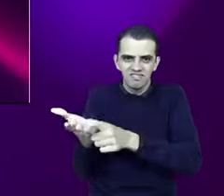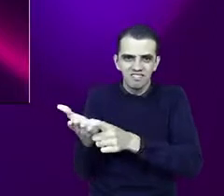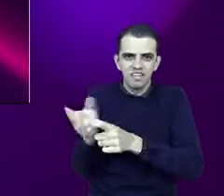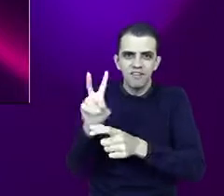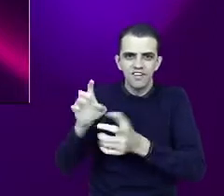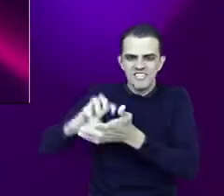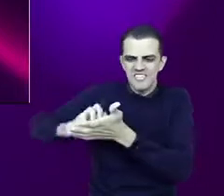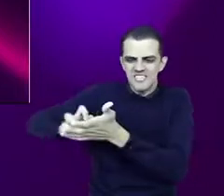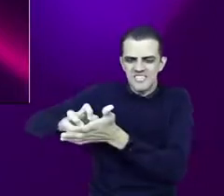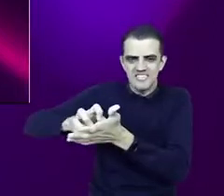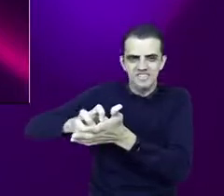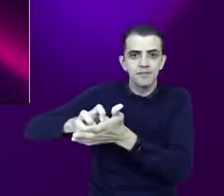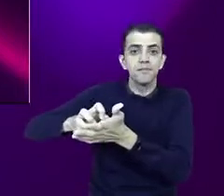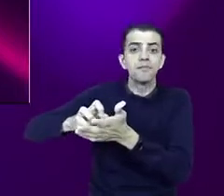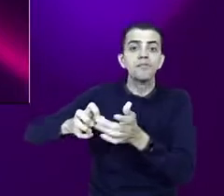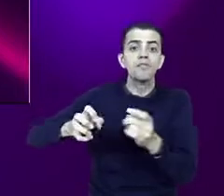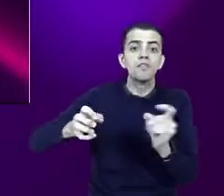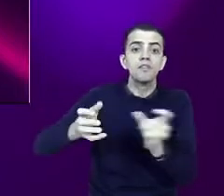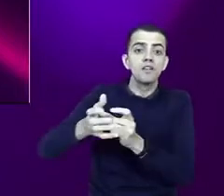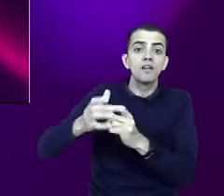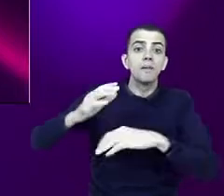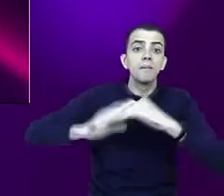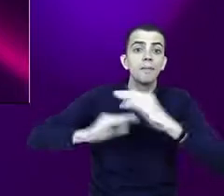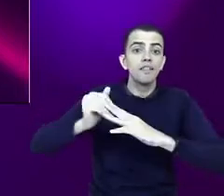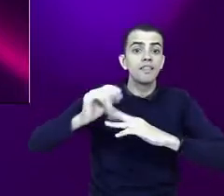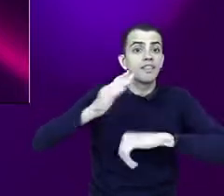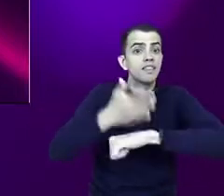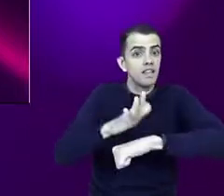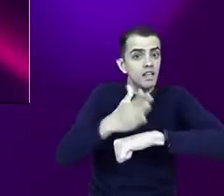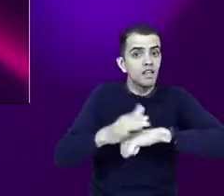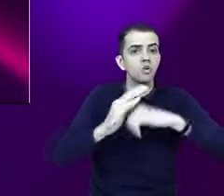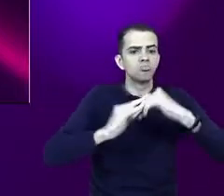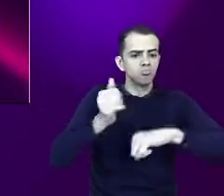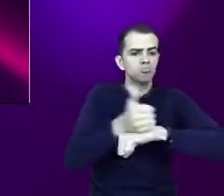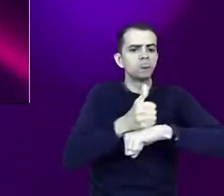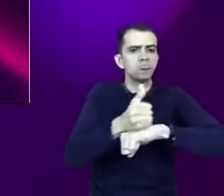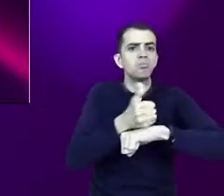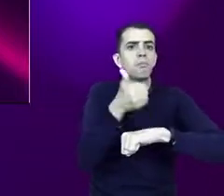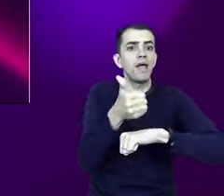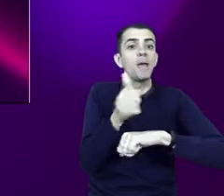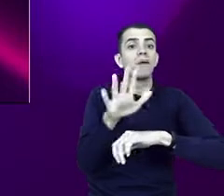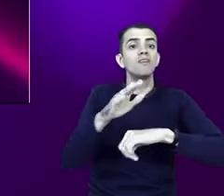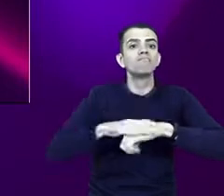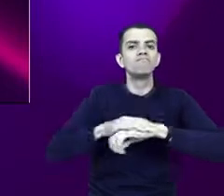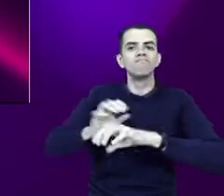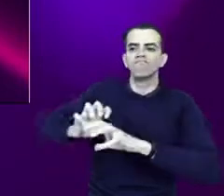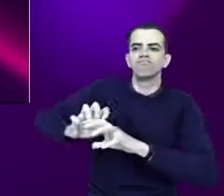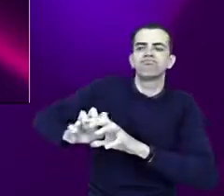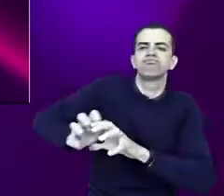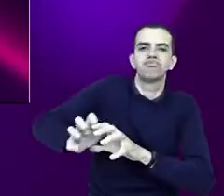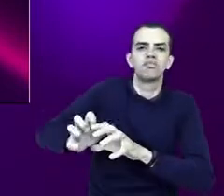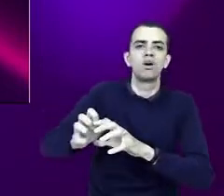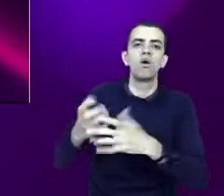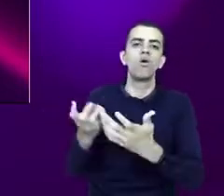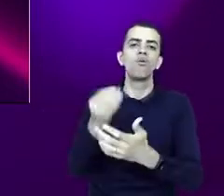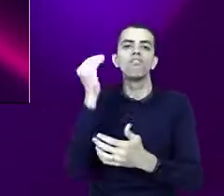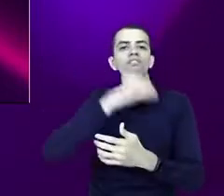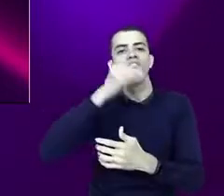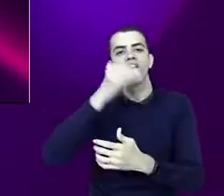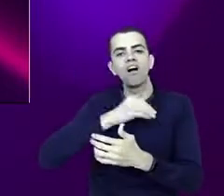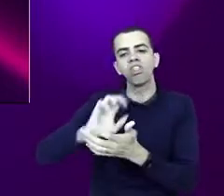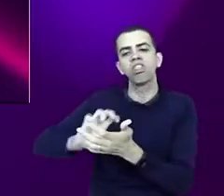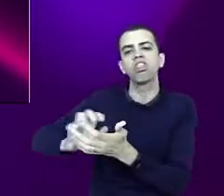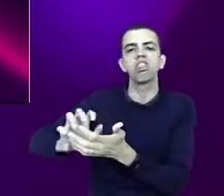acetábulo, mesmo em mãos treinadas, pode haver um abuso da força ou a falta de força. E o